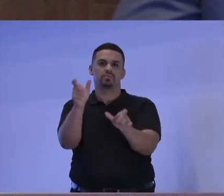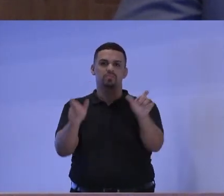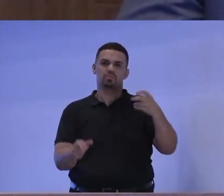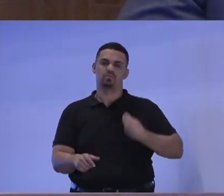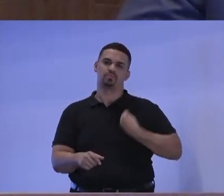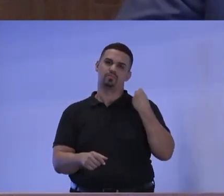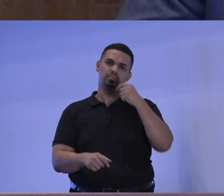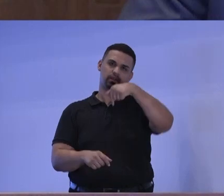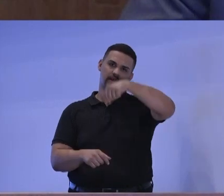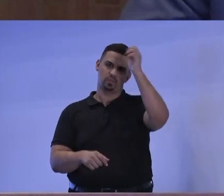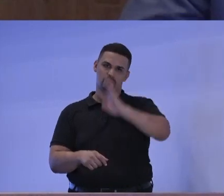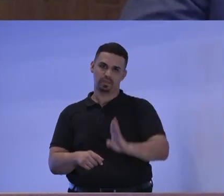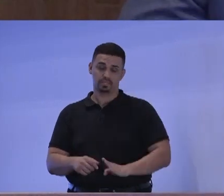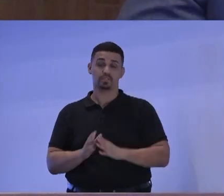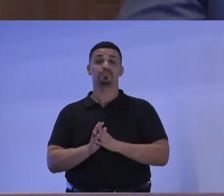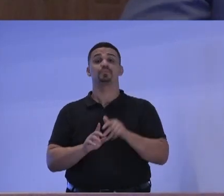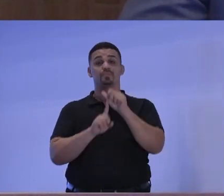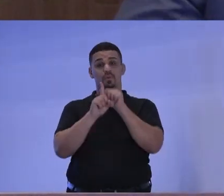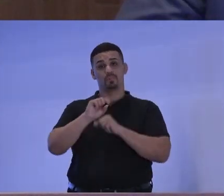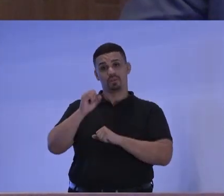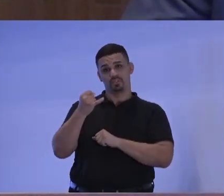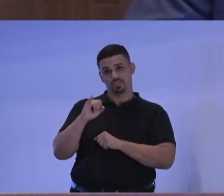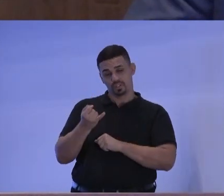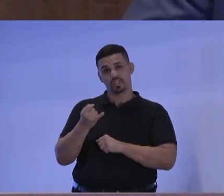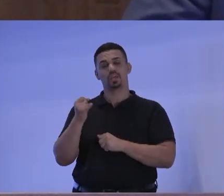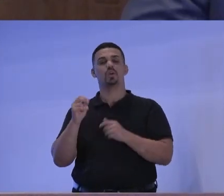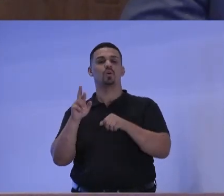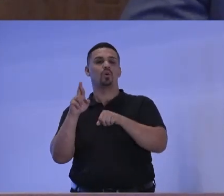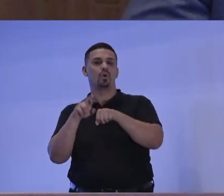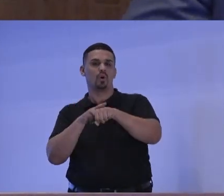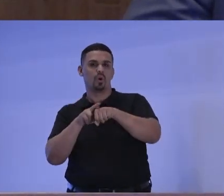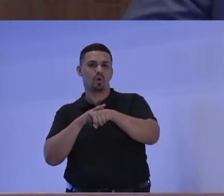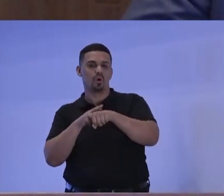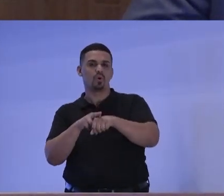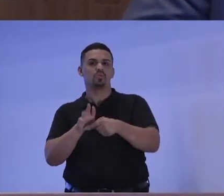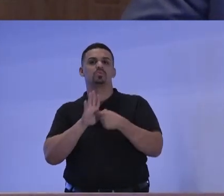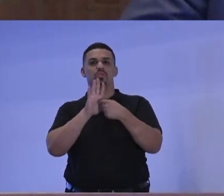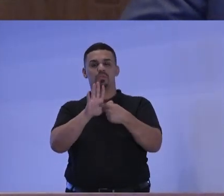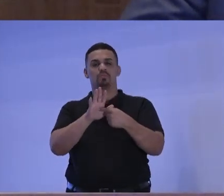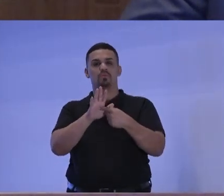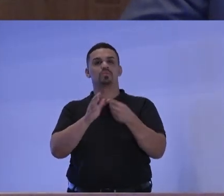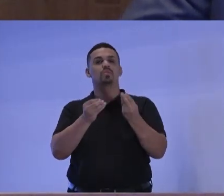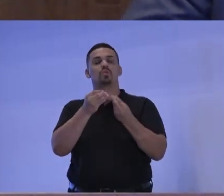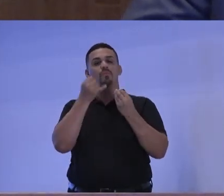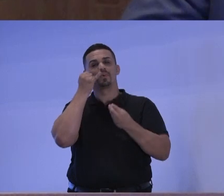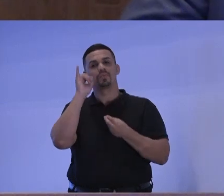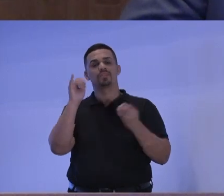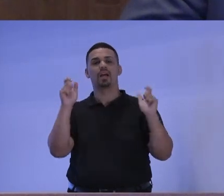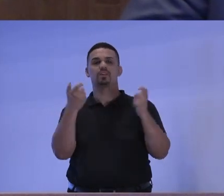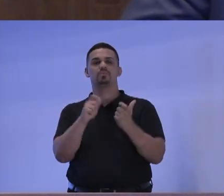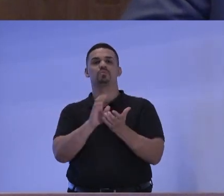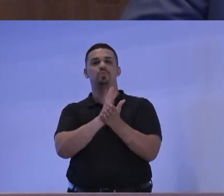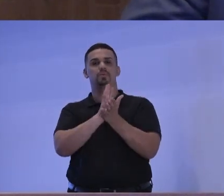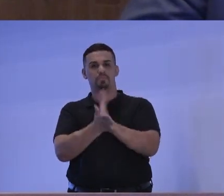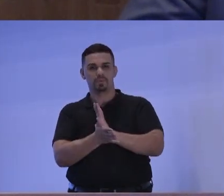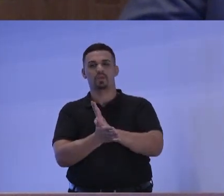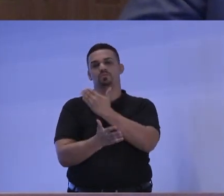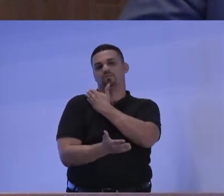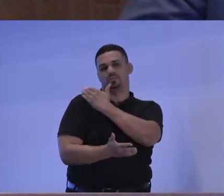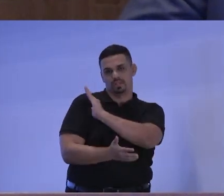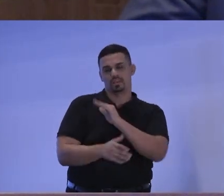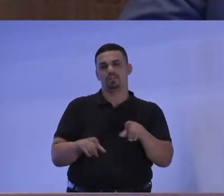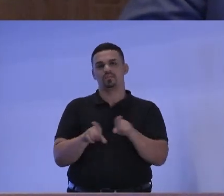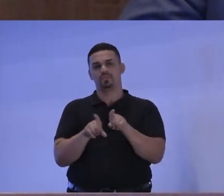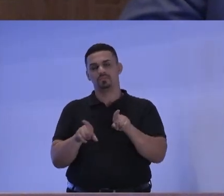casos. O Janeiro Roxo, ele combate o preconceito, fortalece o diagnóstico precoce e garante acesso ao